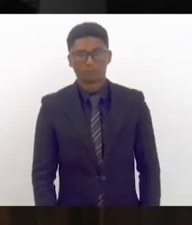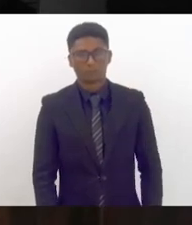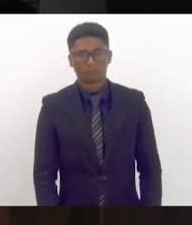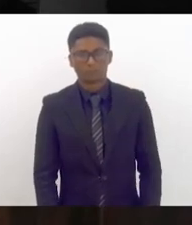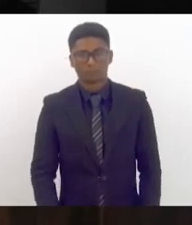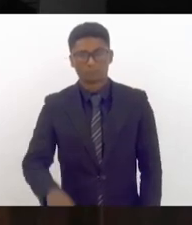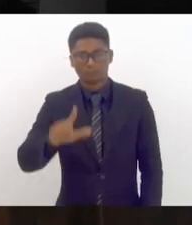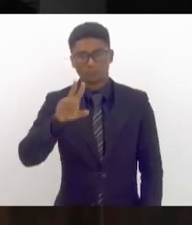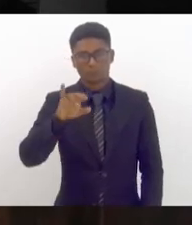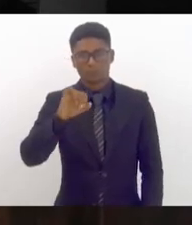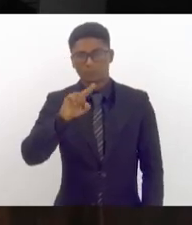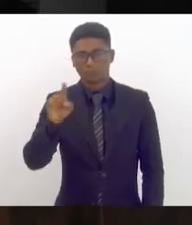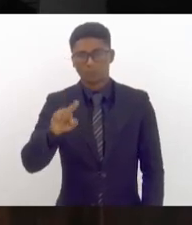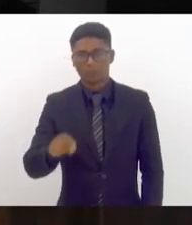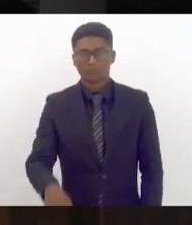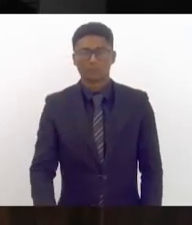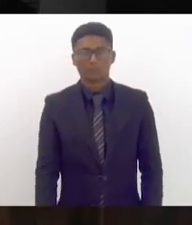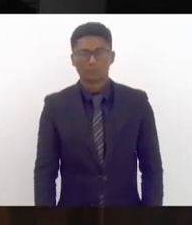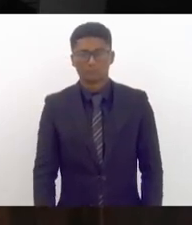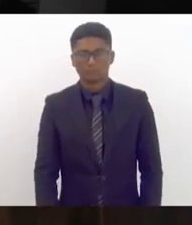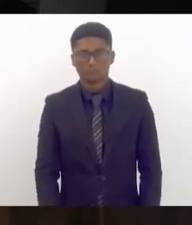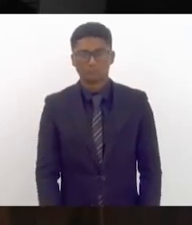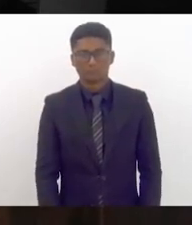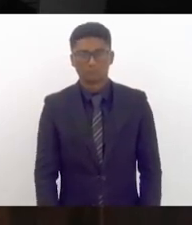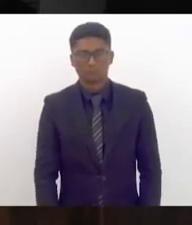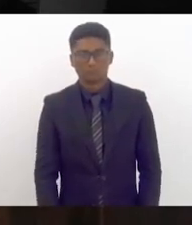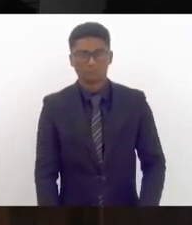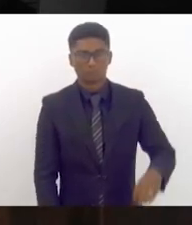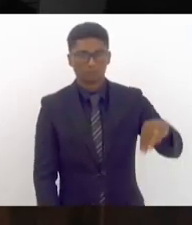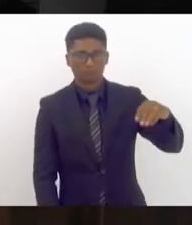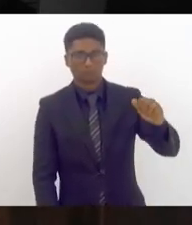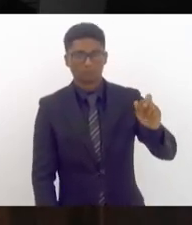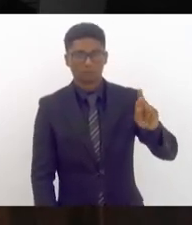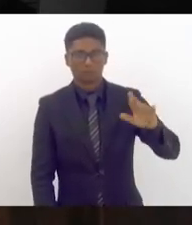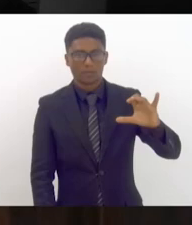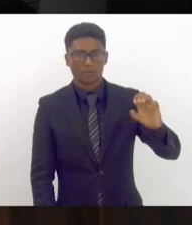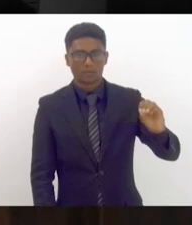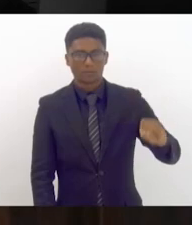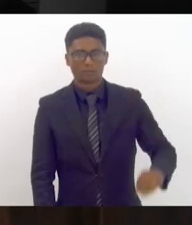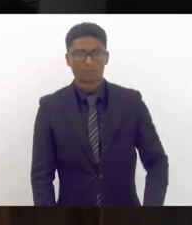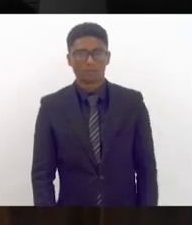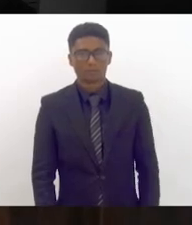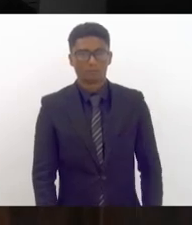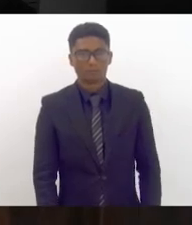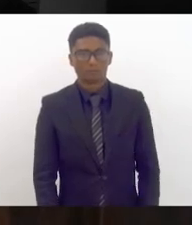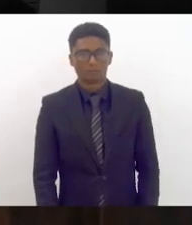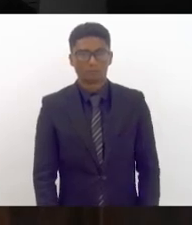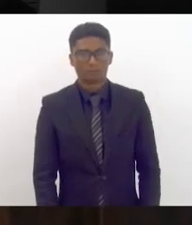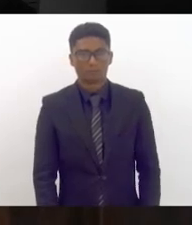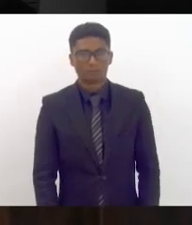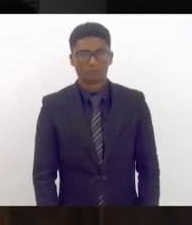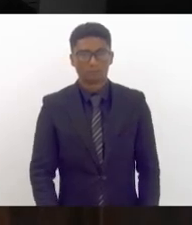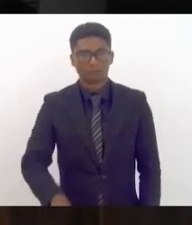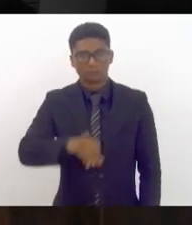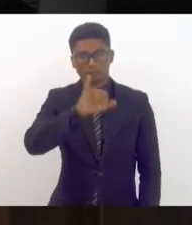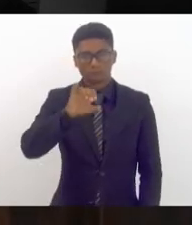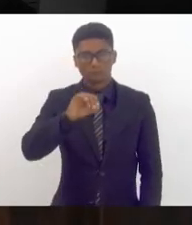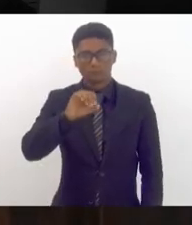deputado Luiz Cláudio Ribeiro, deputado Márcio Gualberto, deputado professor